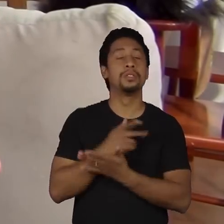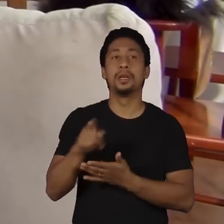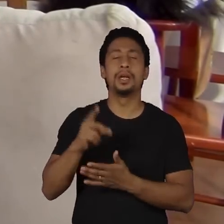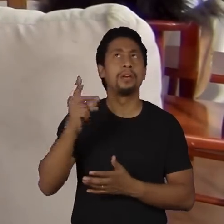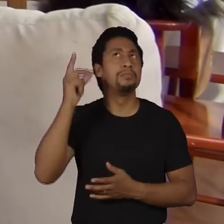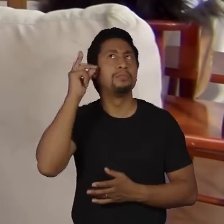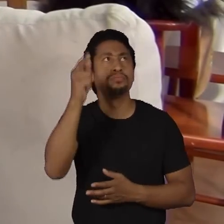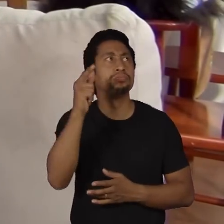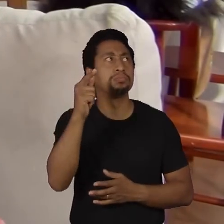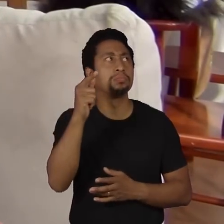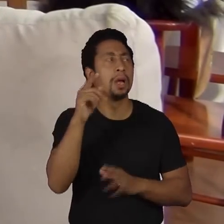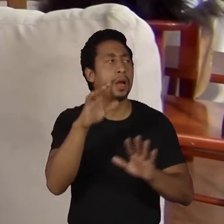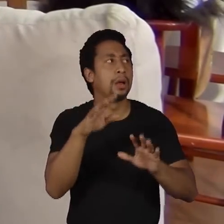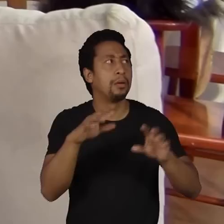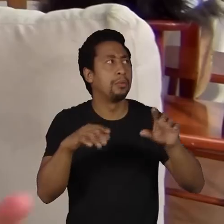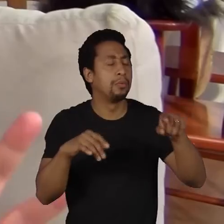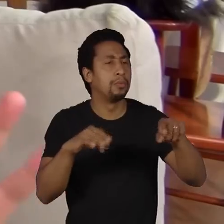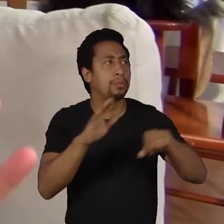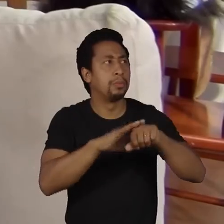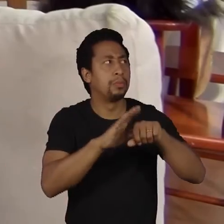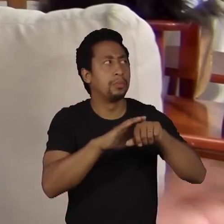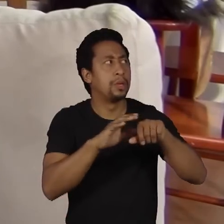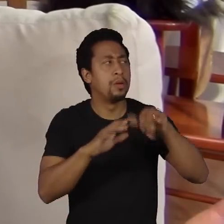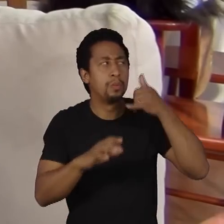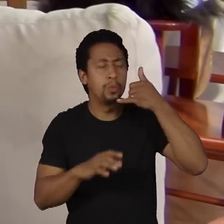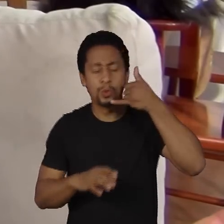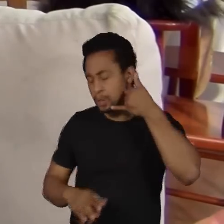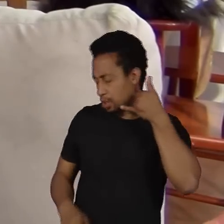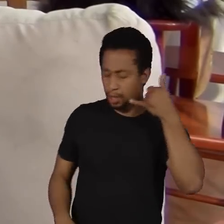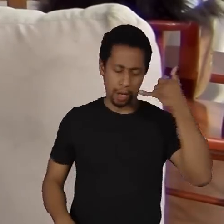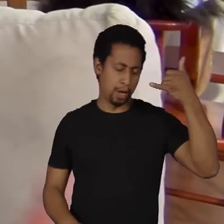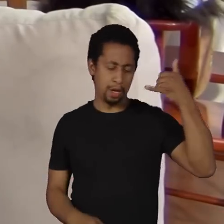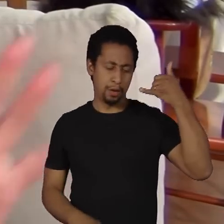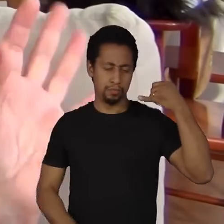vamos ligar pro Vargas Llosa.